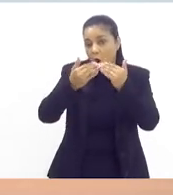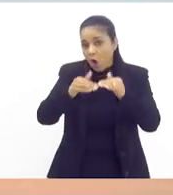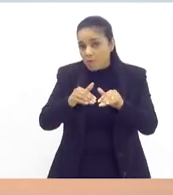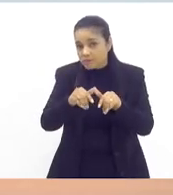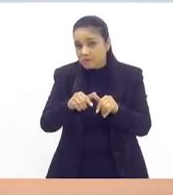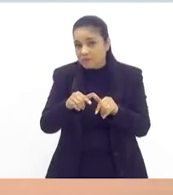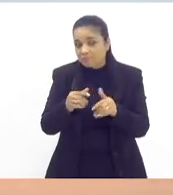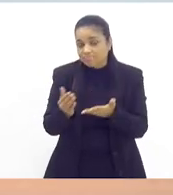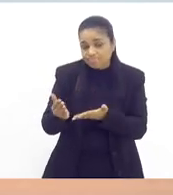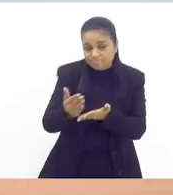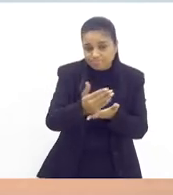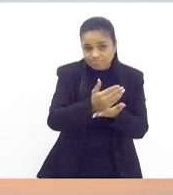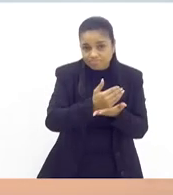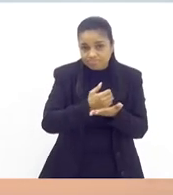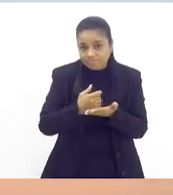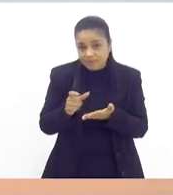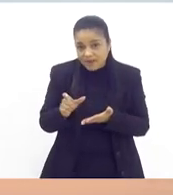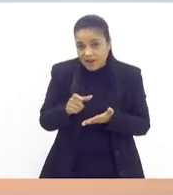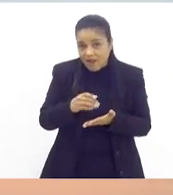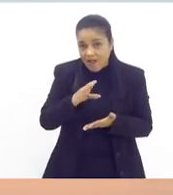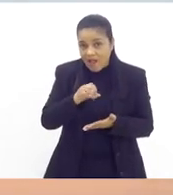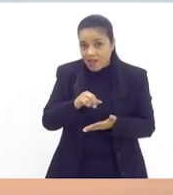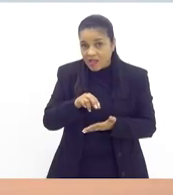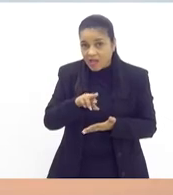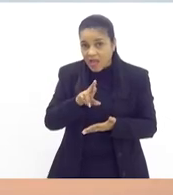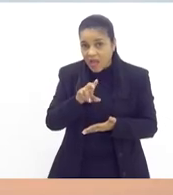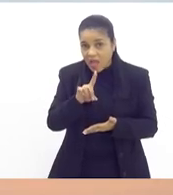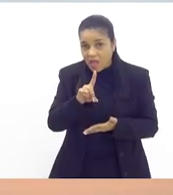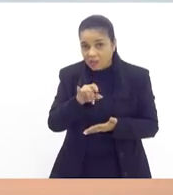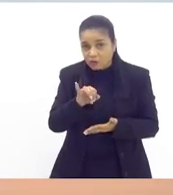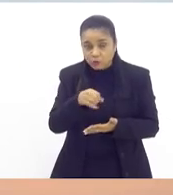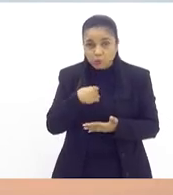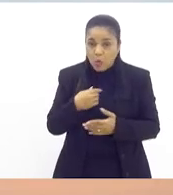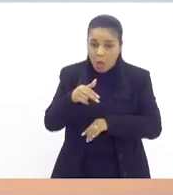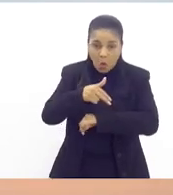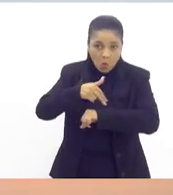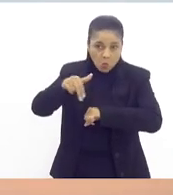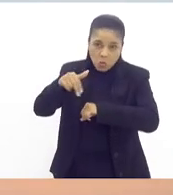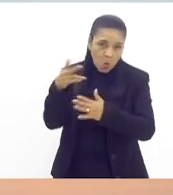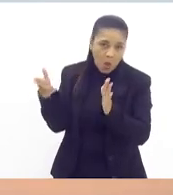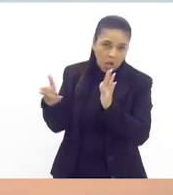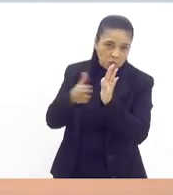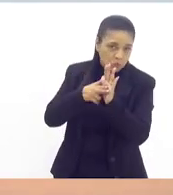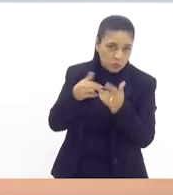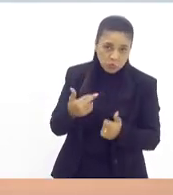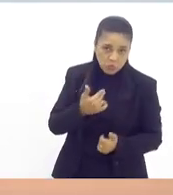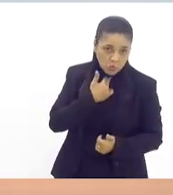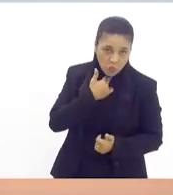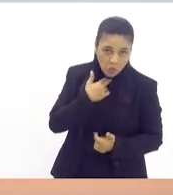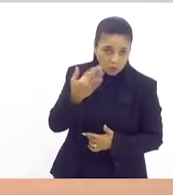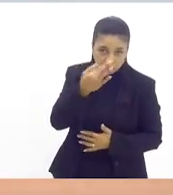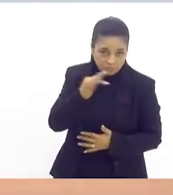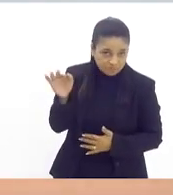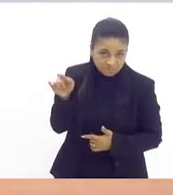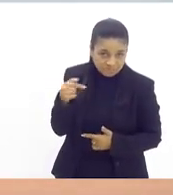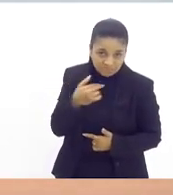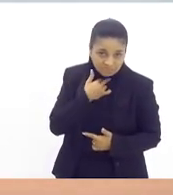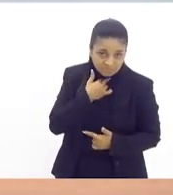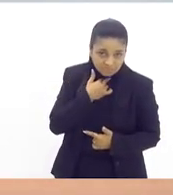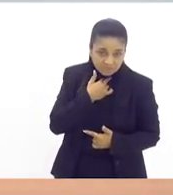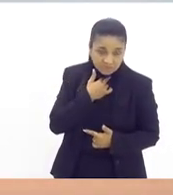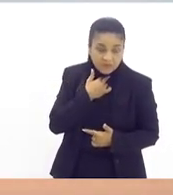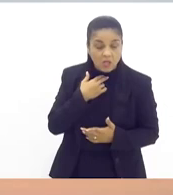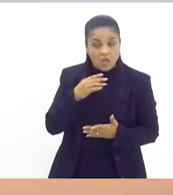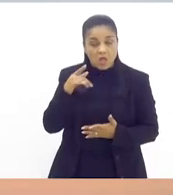não ter ressarcimento de crédito acumulado é grande, não tem como a União assumir esse risco. A posição da União é a favor do modelo de arrecadação